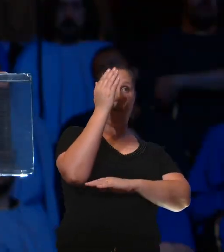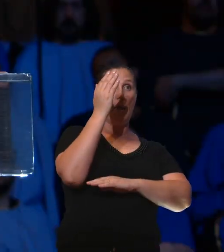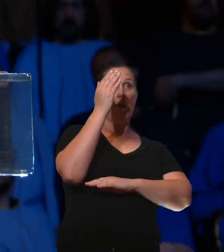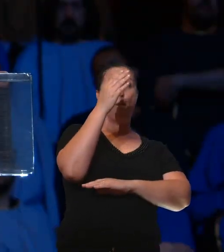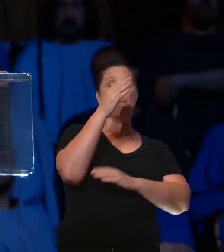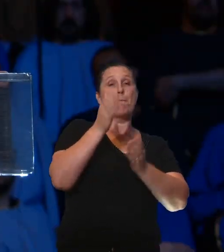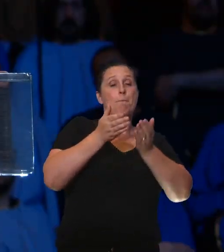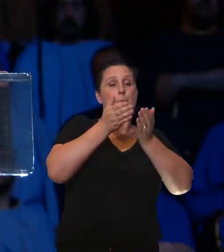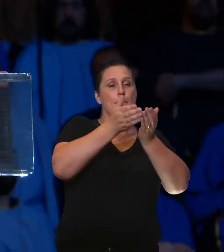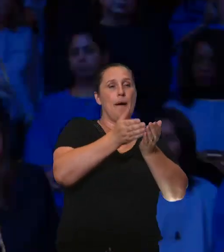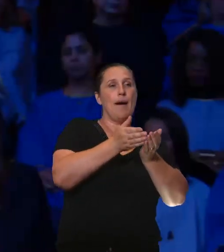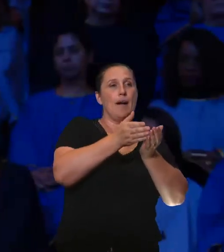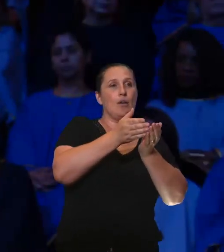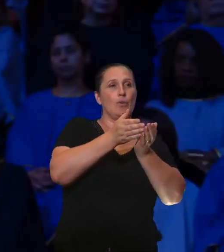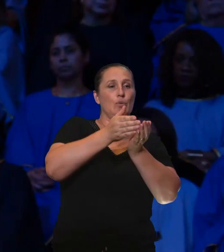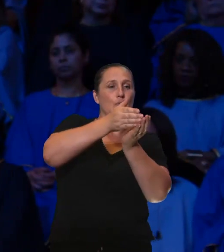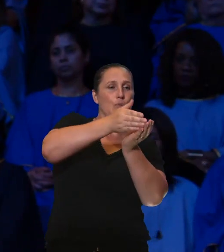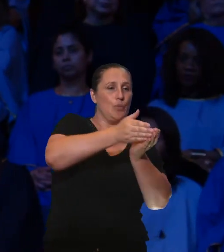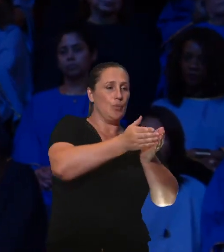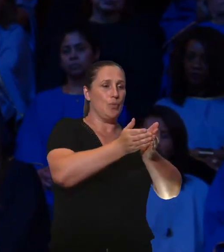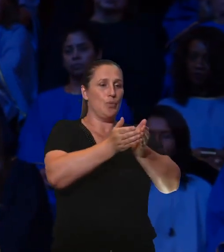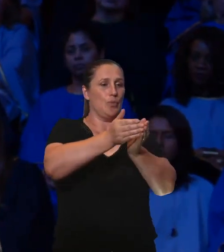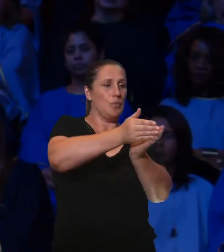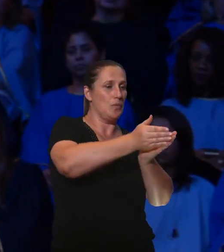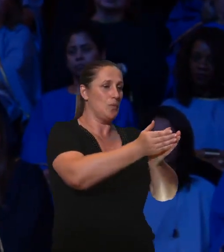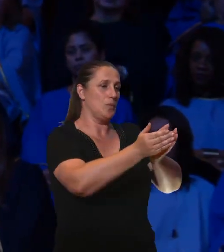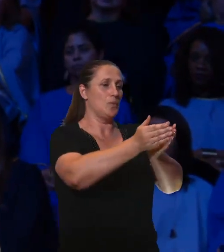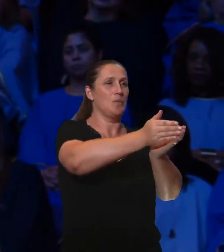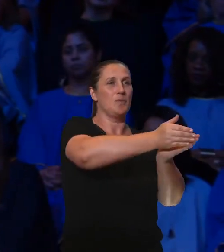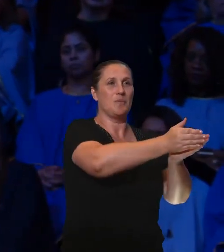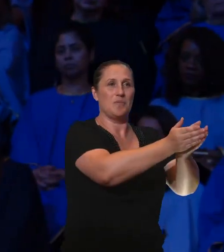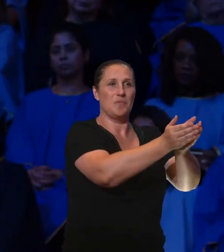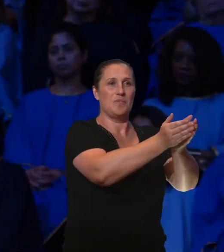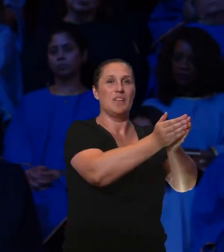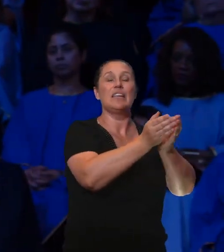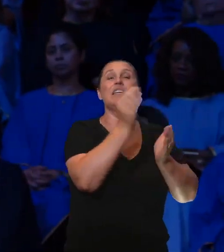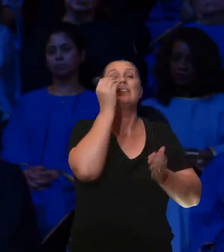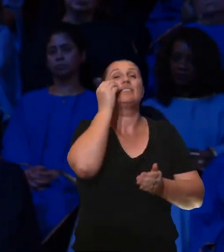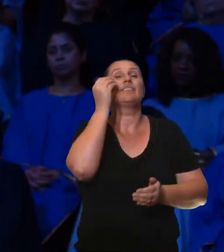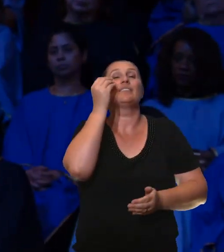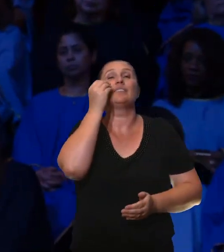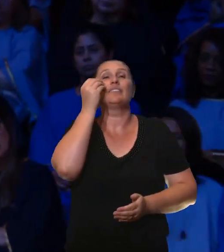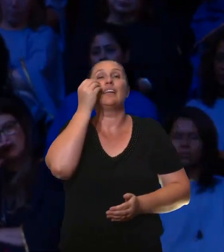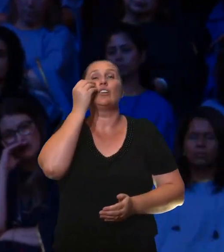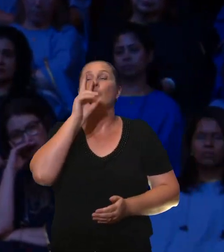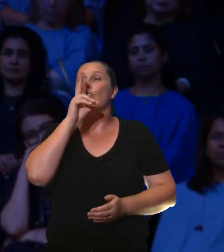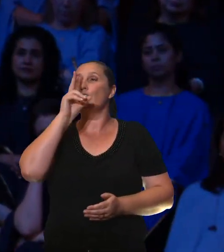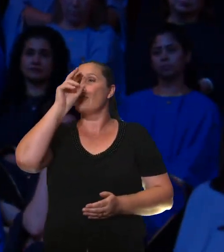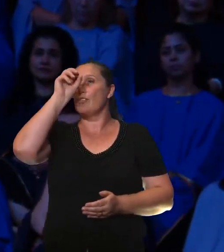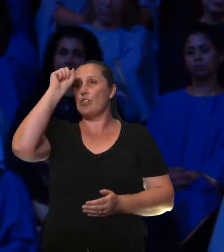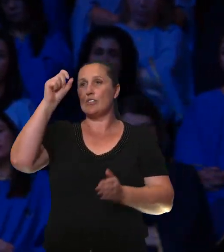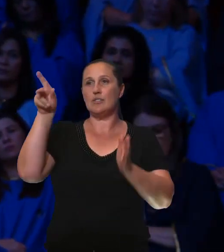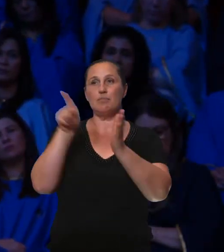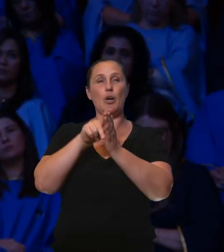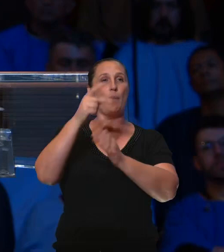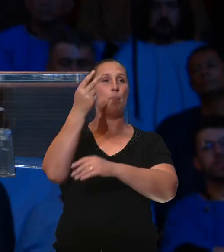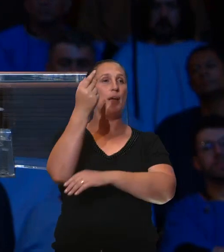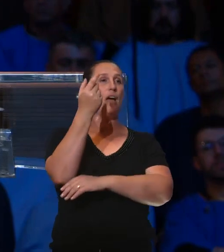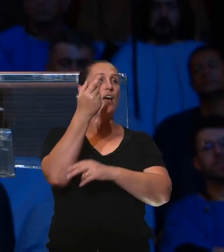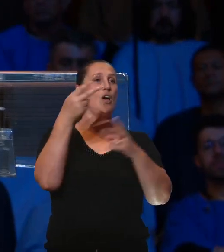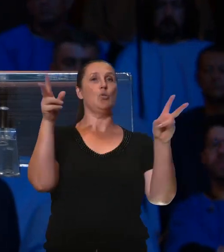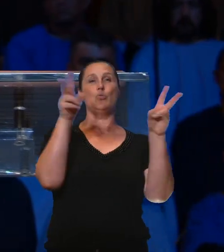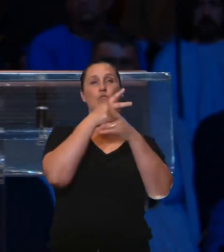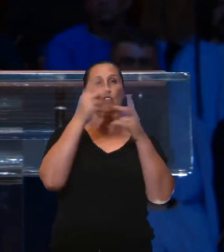vai andando zigue-zagueando, tentando utilizar a força do vento